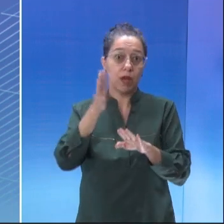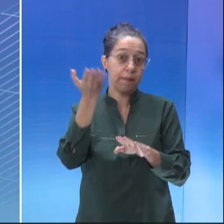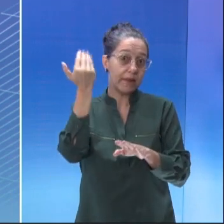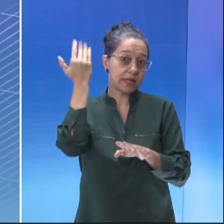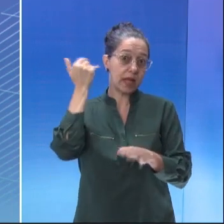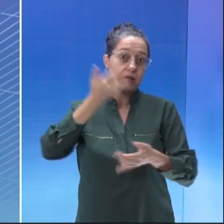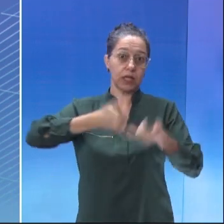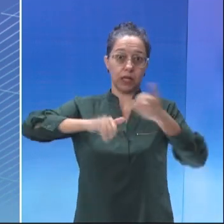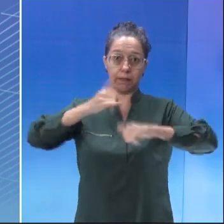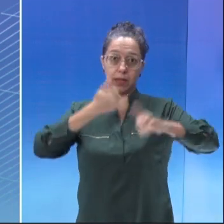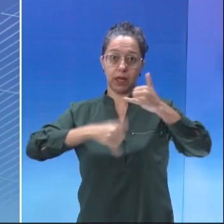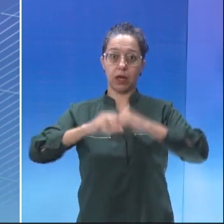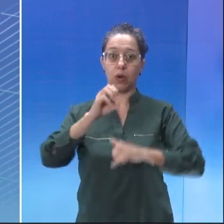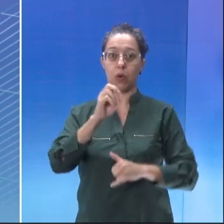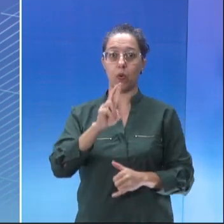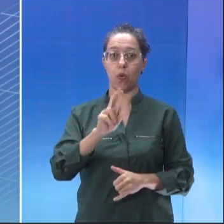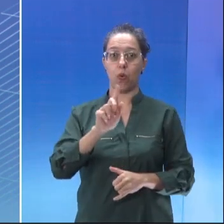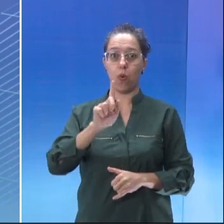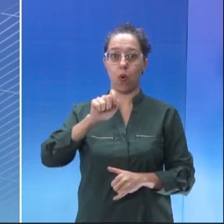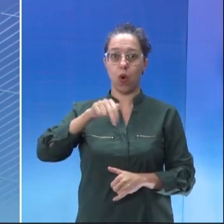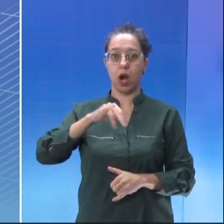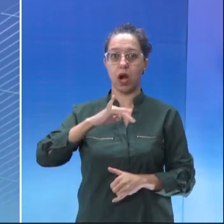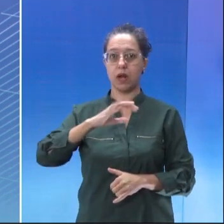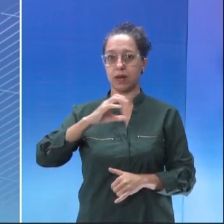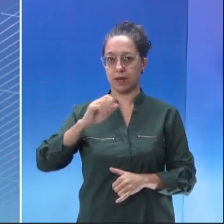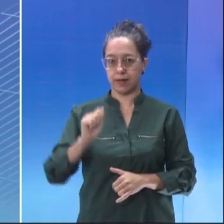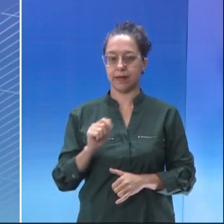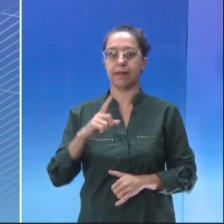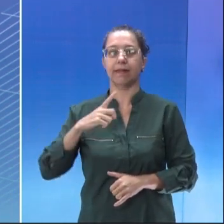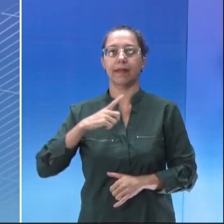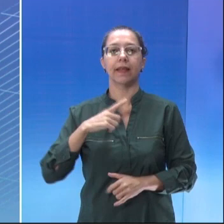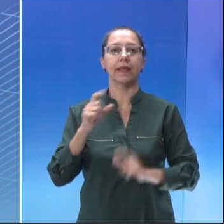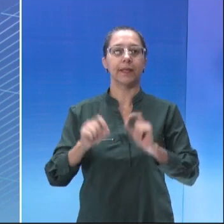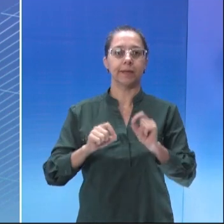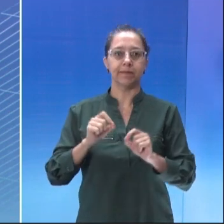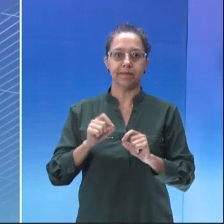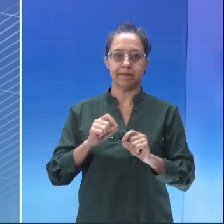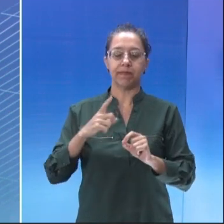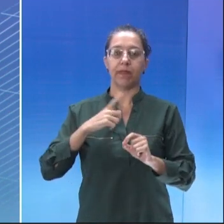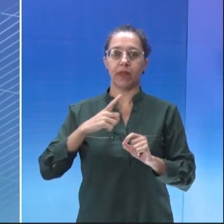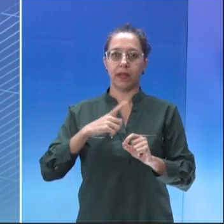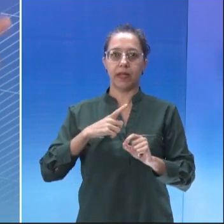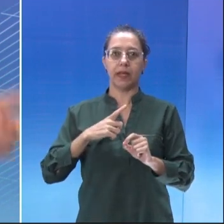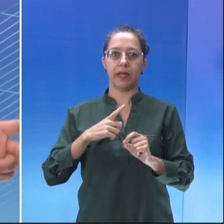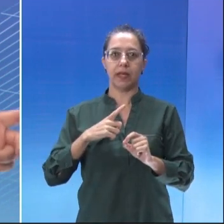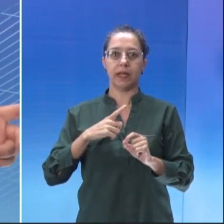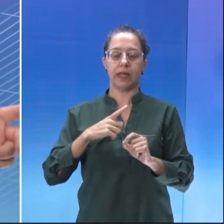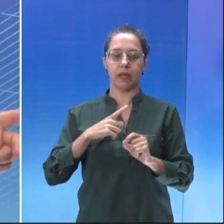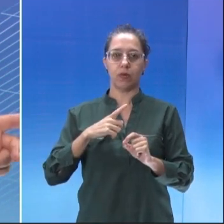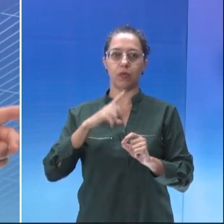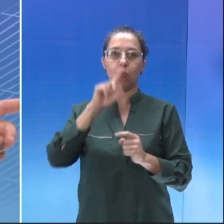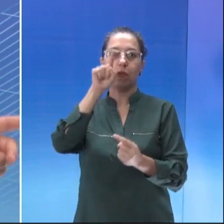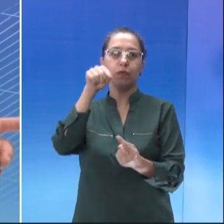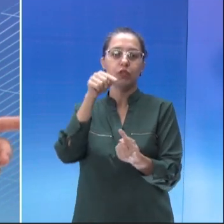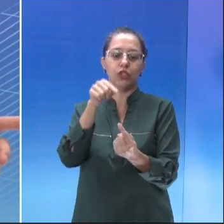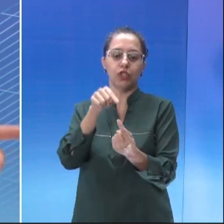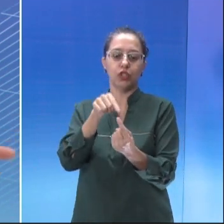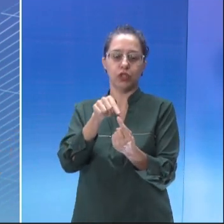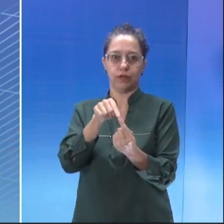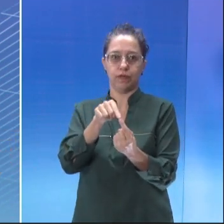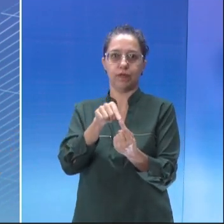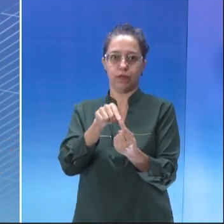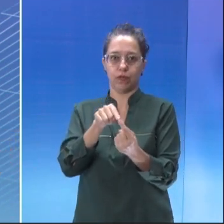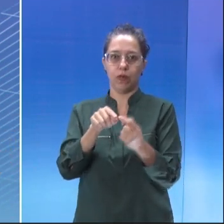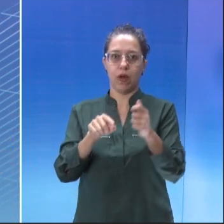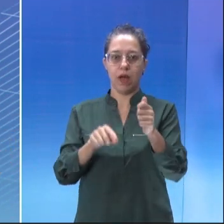lá na nomenclatura dos compostos orgânicos que existe uma função chamada amina